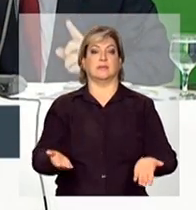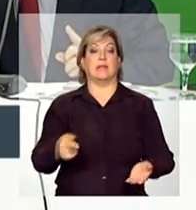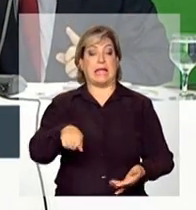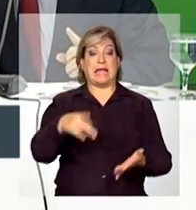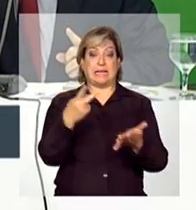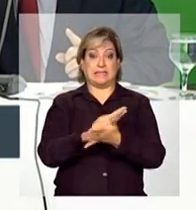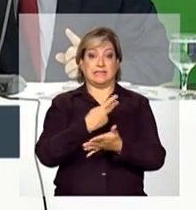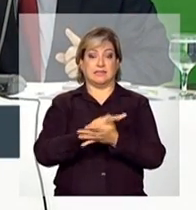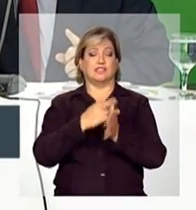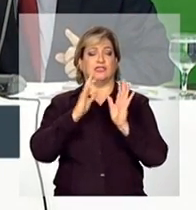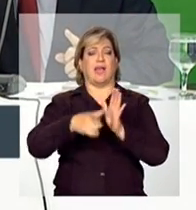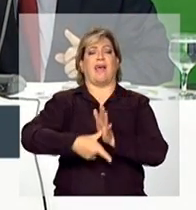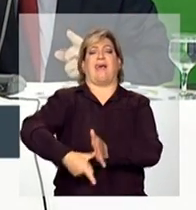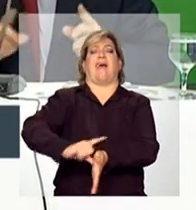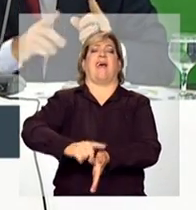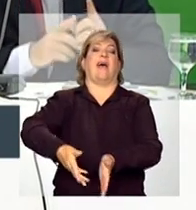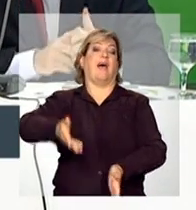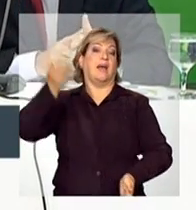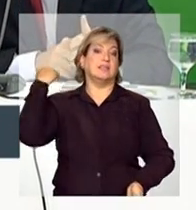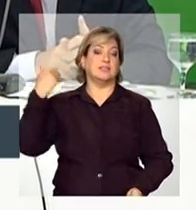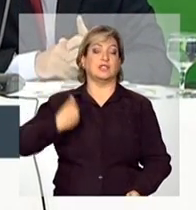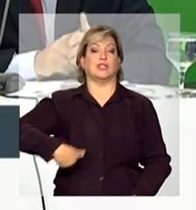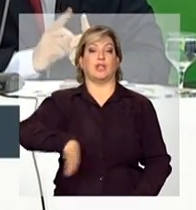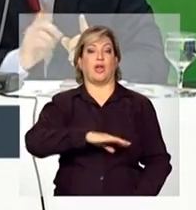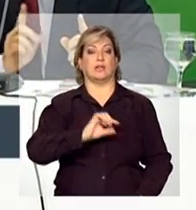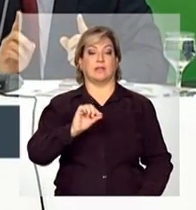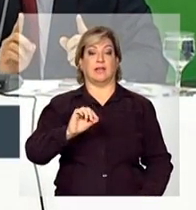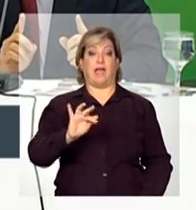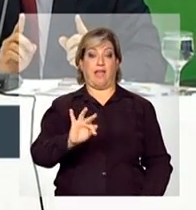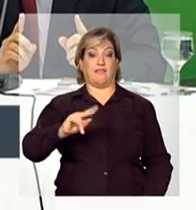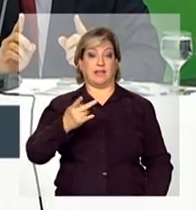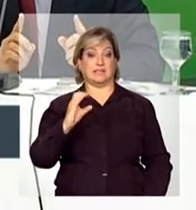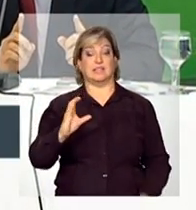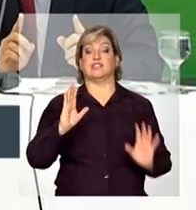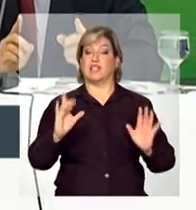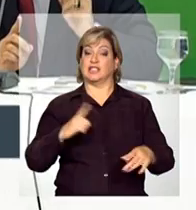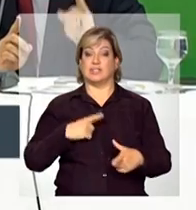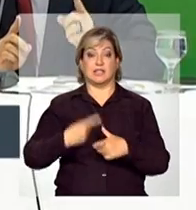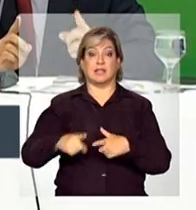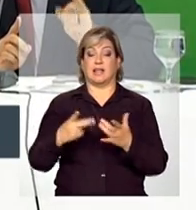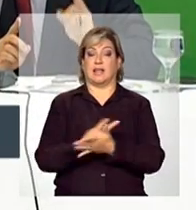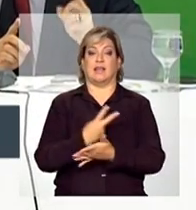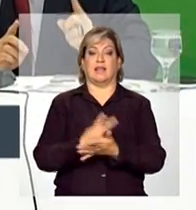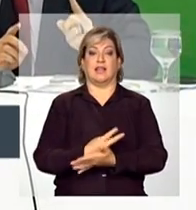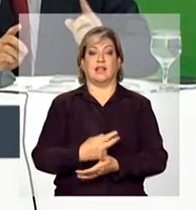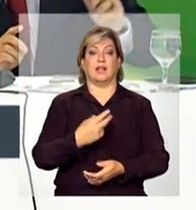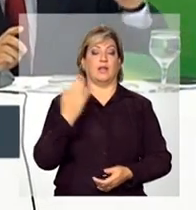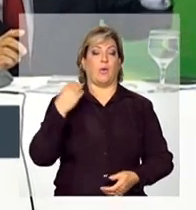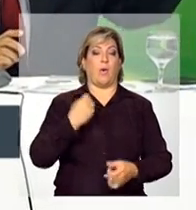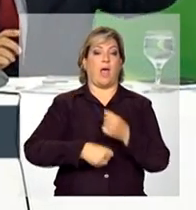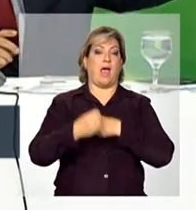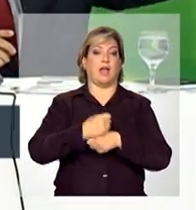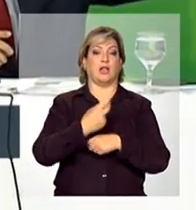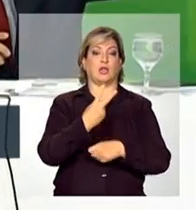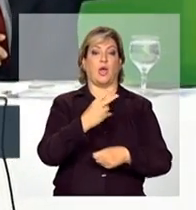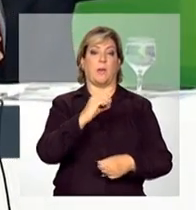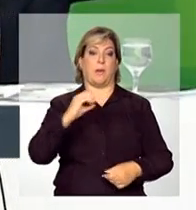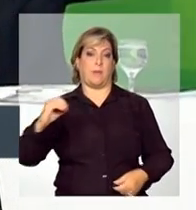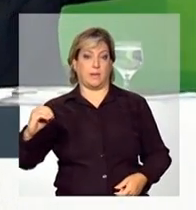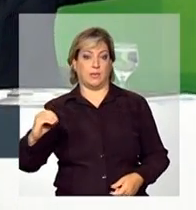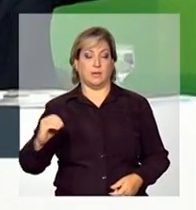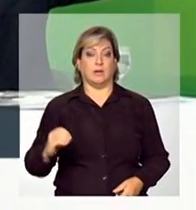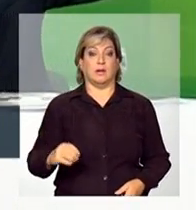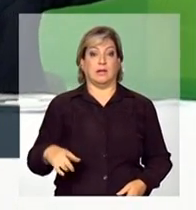antes do nosso governo já tava lá no Fernando Henrique em 2000 em 2000 já tinha uma defasagem que nós estamos